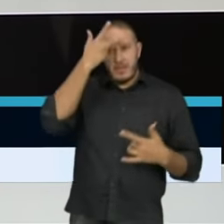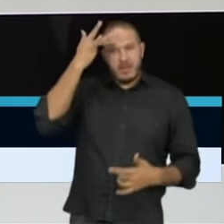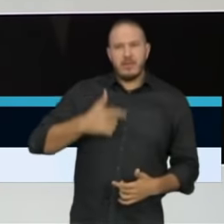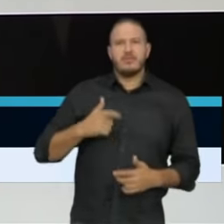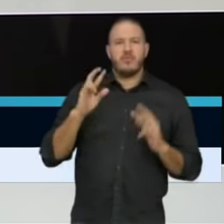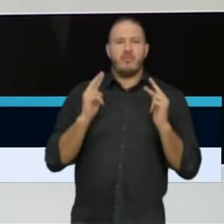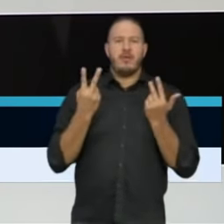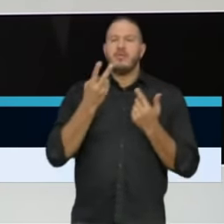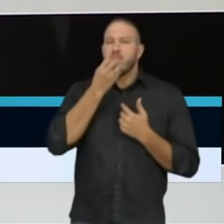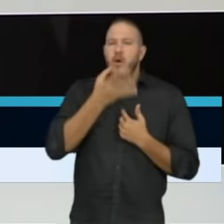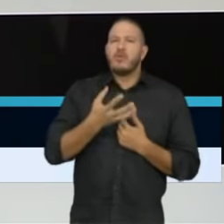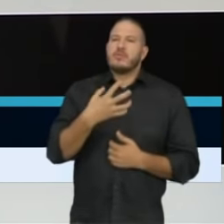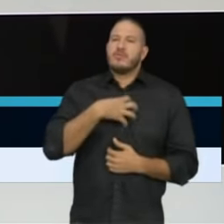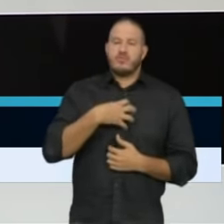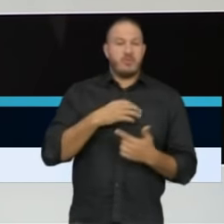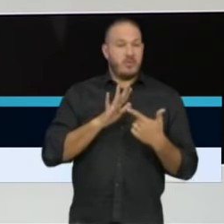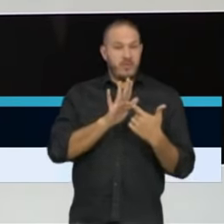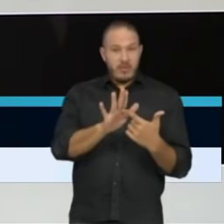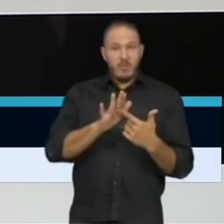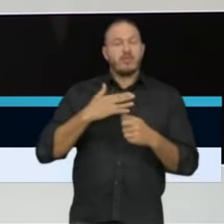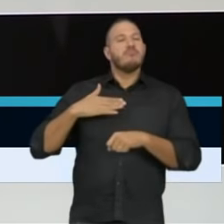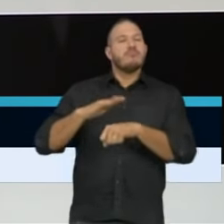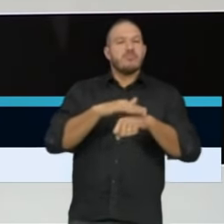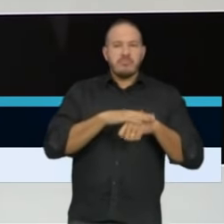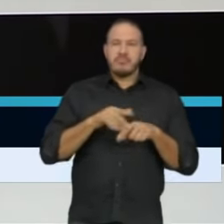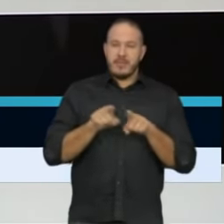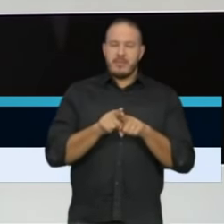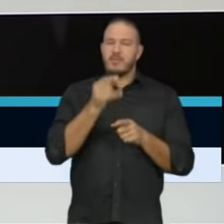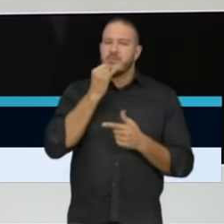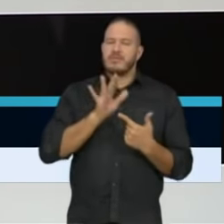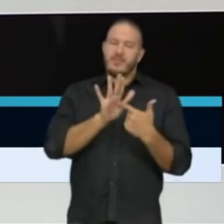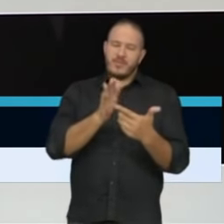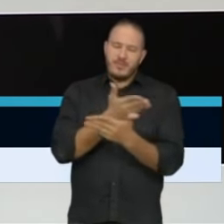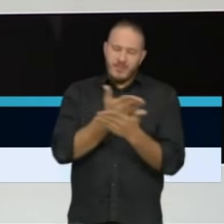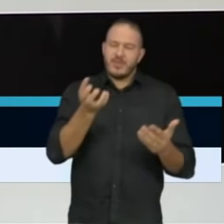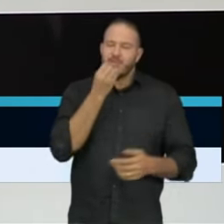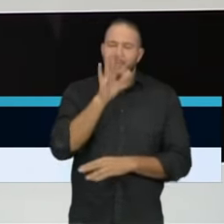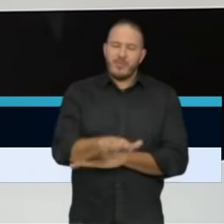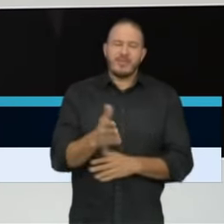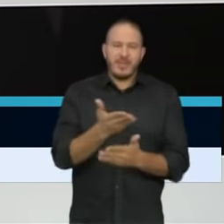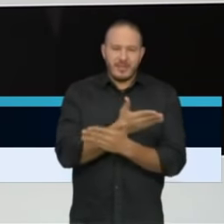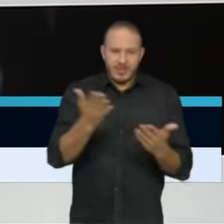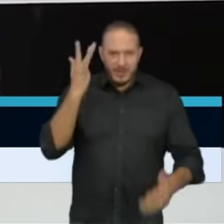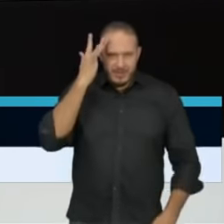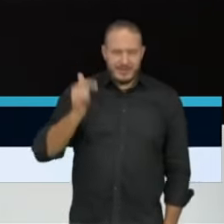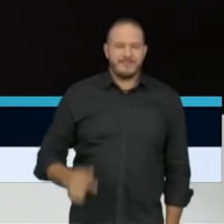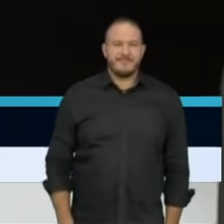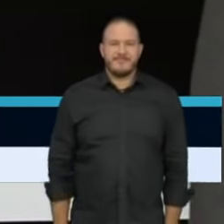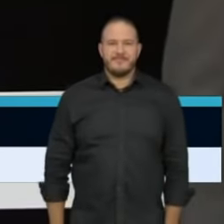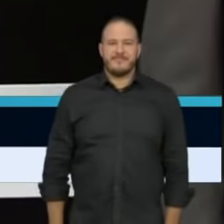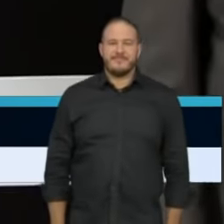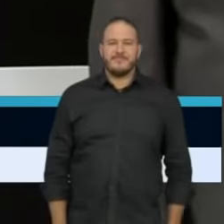que você expressa naquilo que você faz e nos exemplos que você dá. Uma boa tarde a todos e até amanhã.